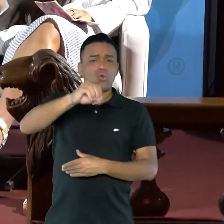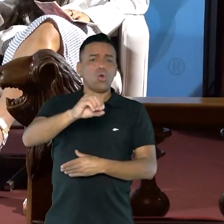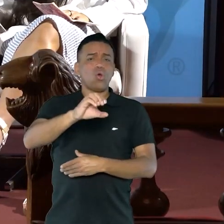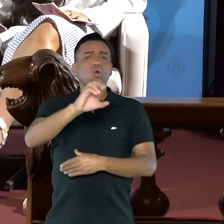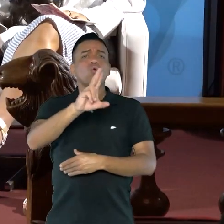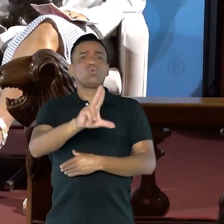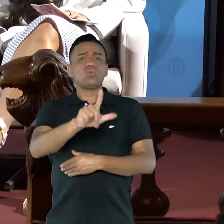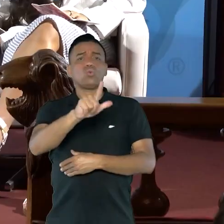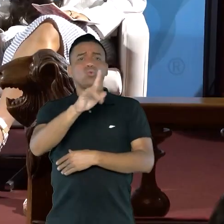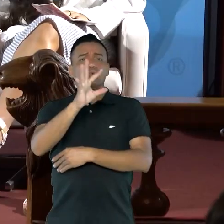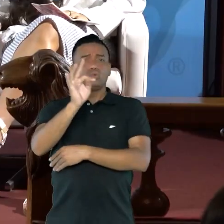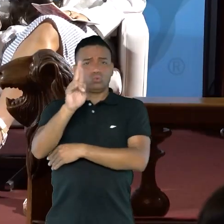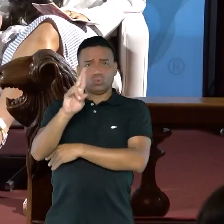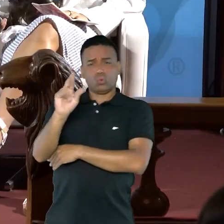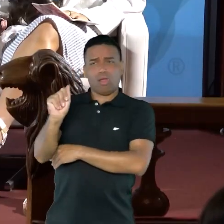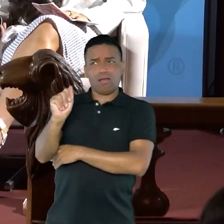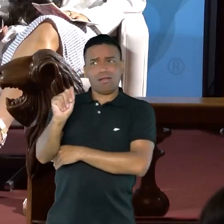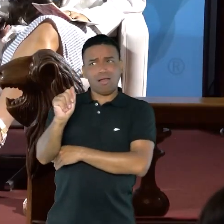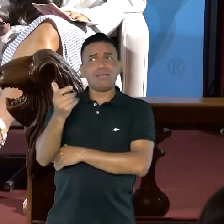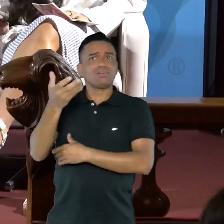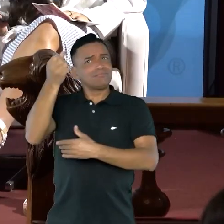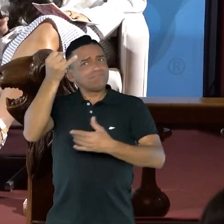conversa.